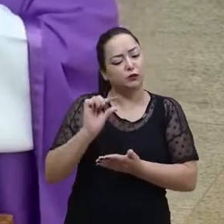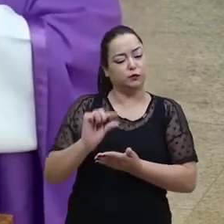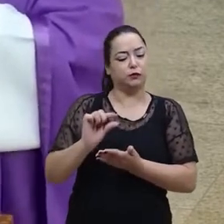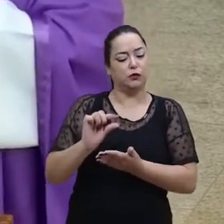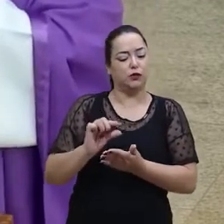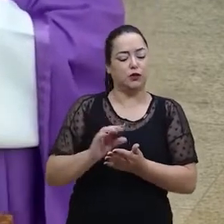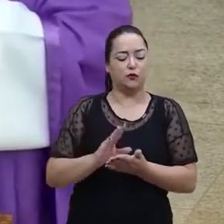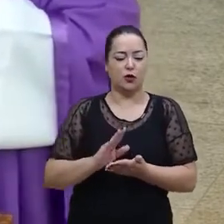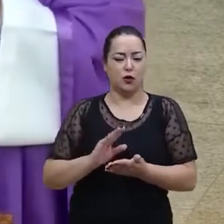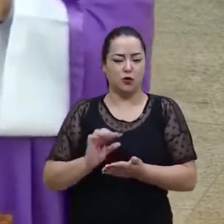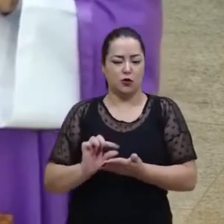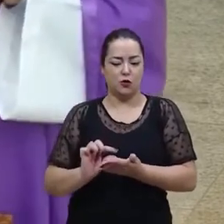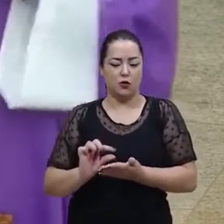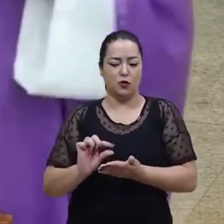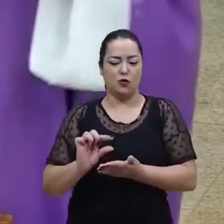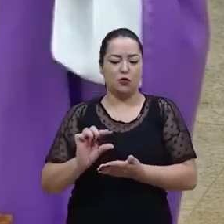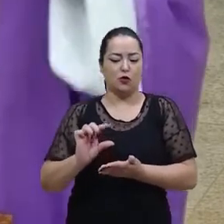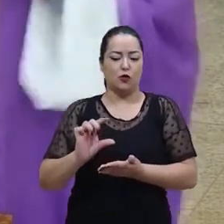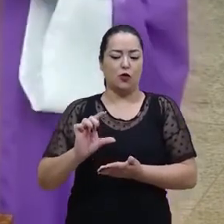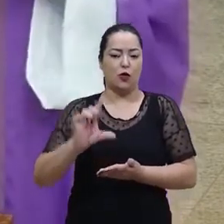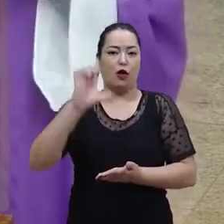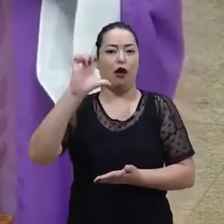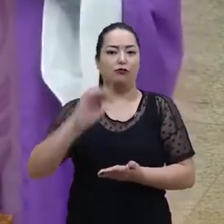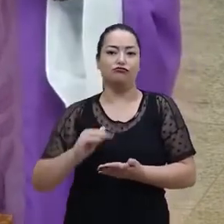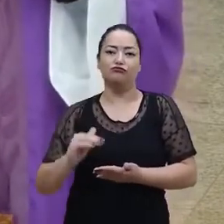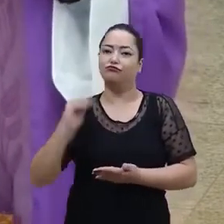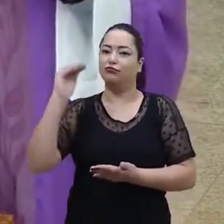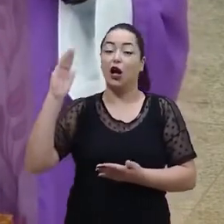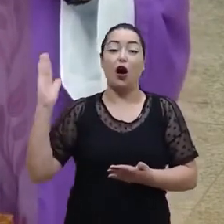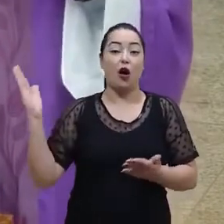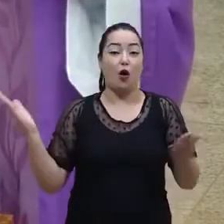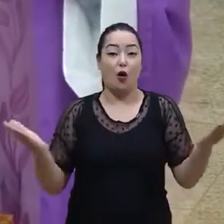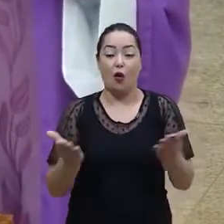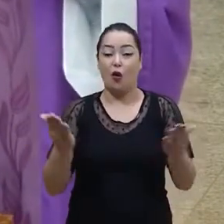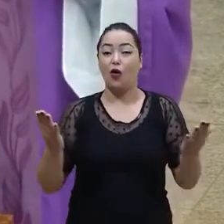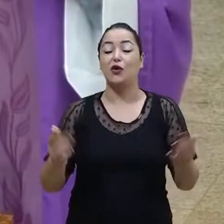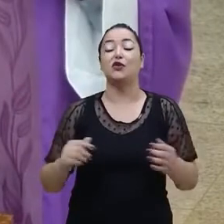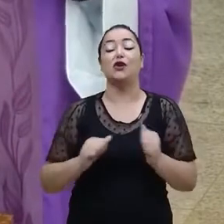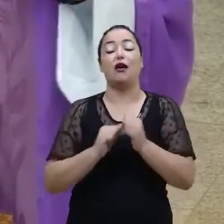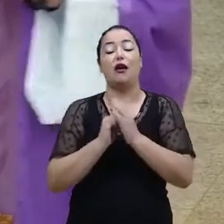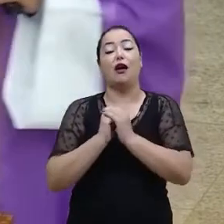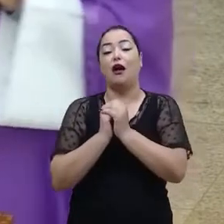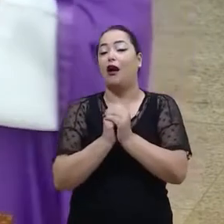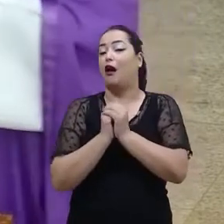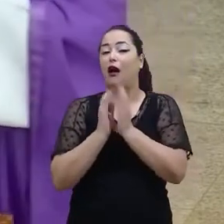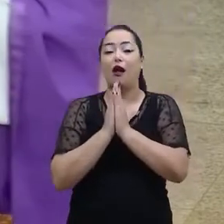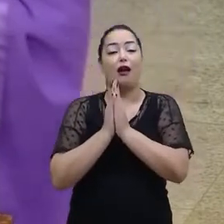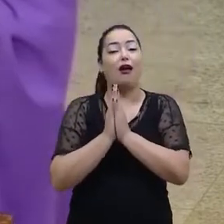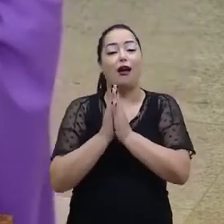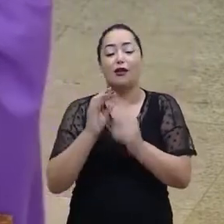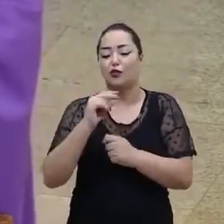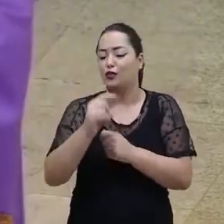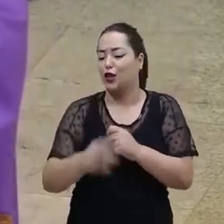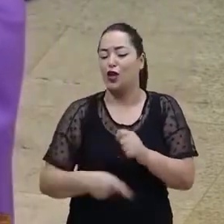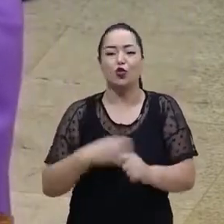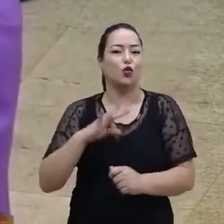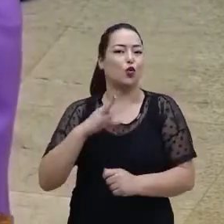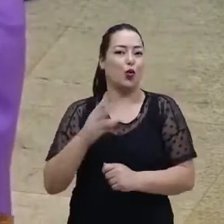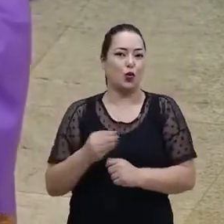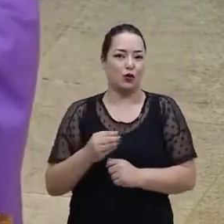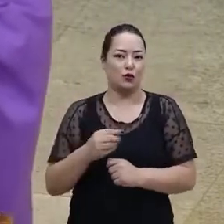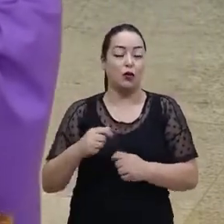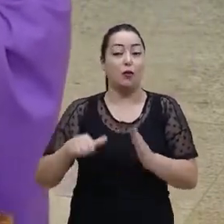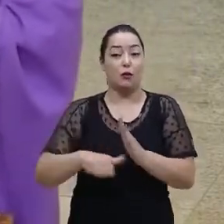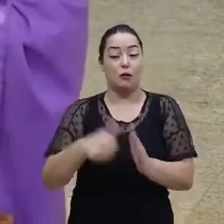progresso e sair agora eu não vivo sem meu tenso Que maravilha então é assim primeira